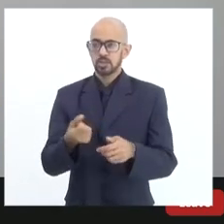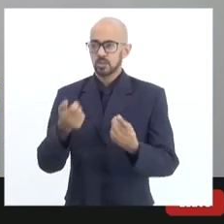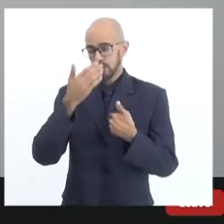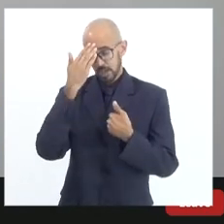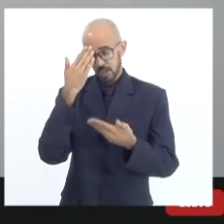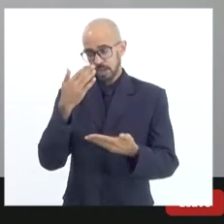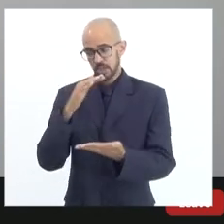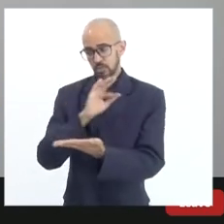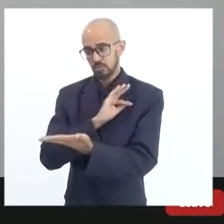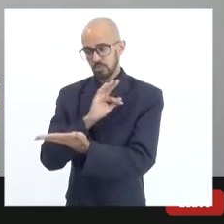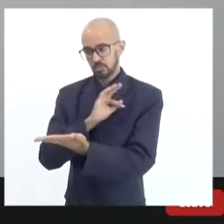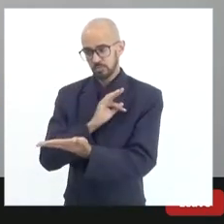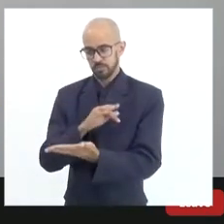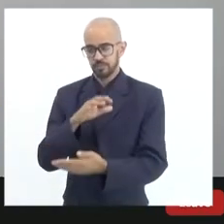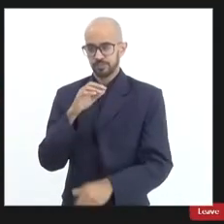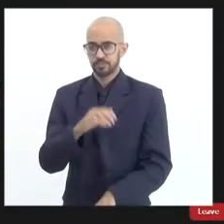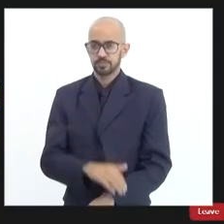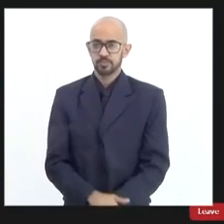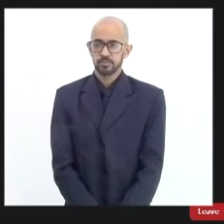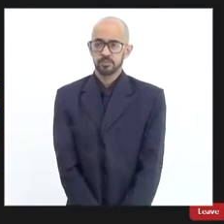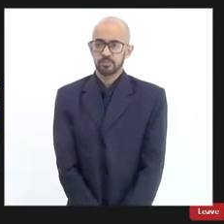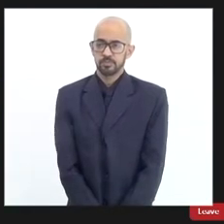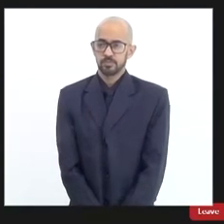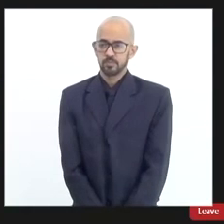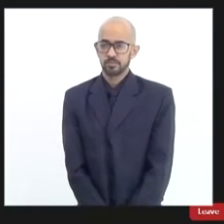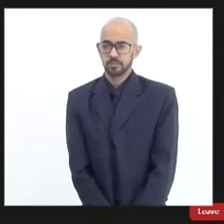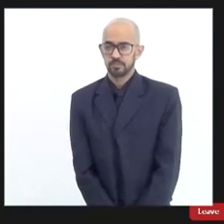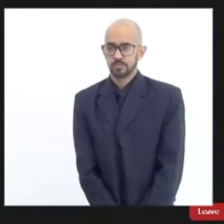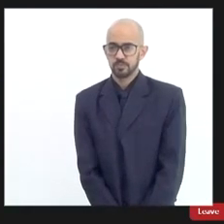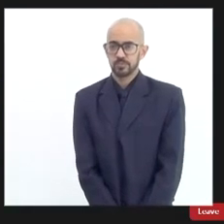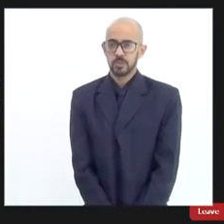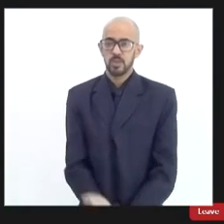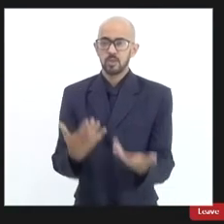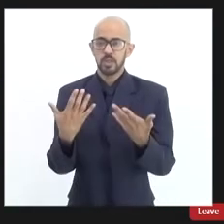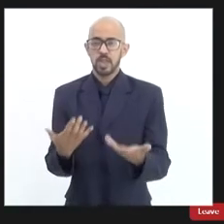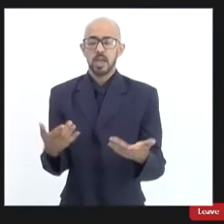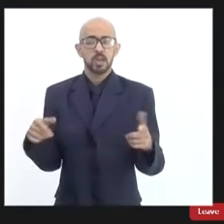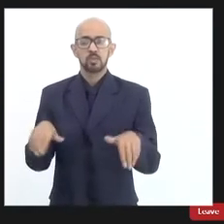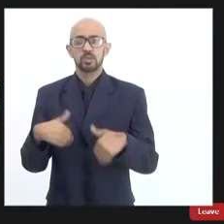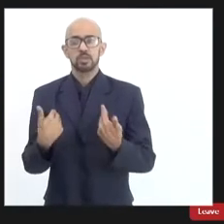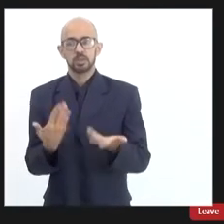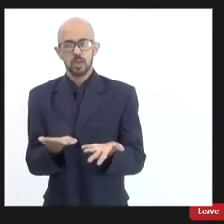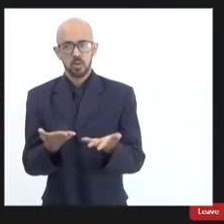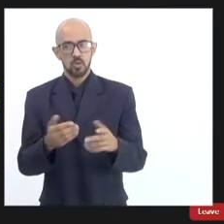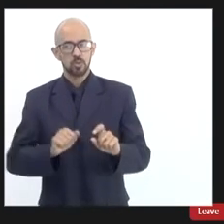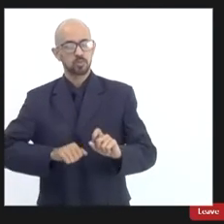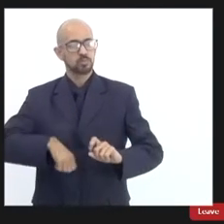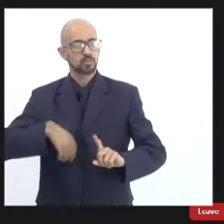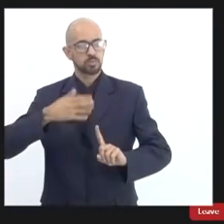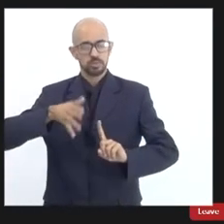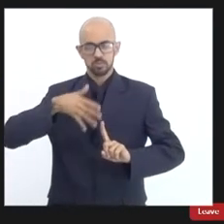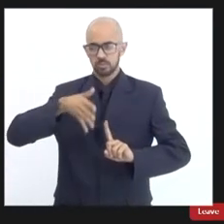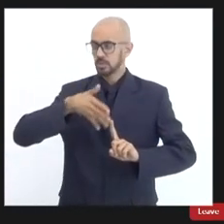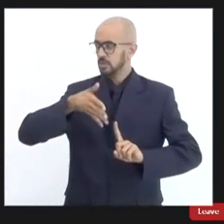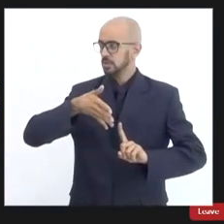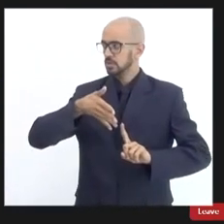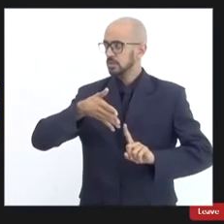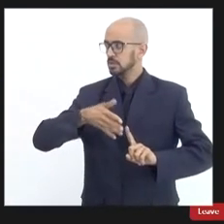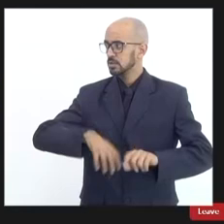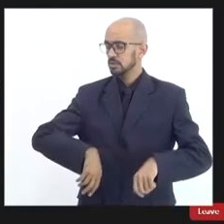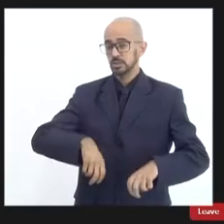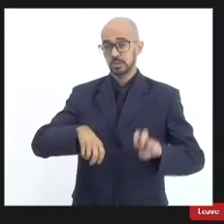Vossa Excelência, deputada Marta Rocha. Eu quero, então, passar a palavra aos nossos palestrantes para o prazo